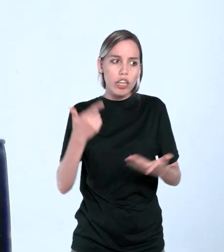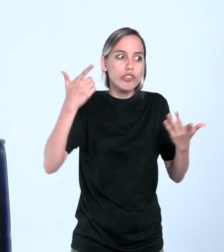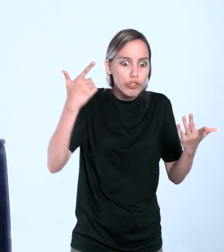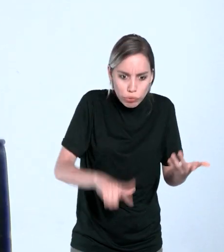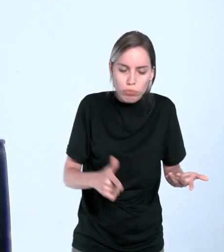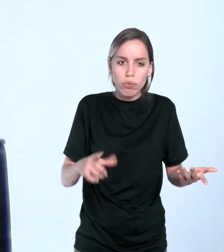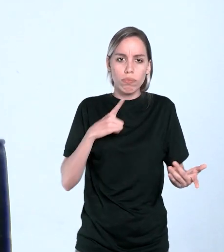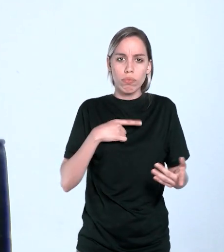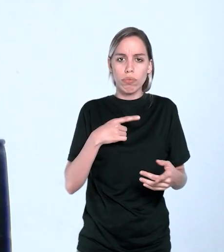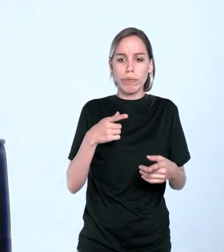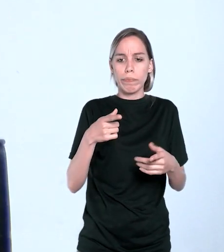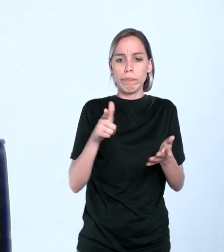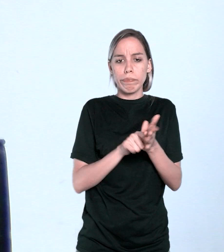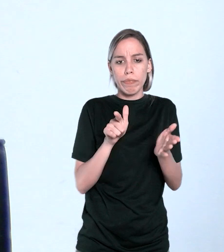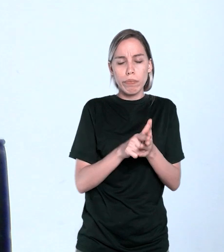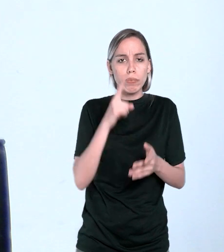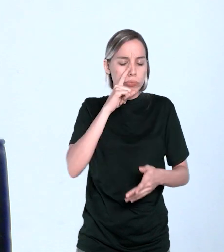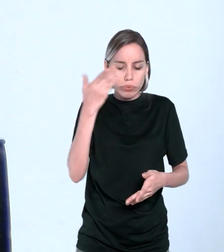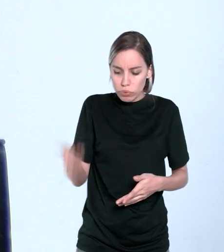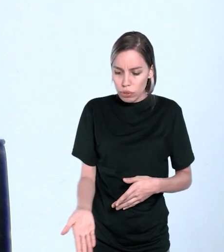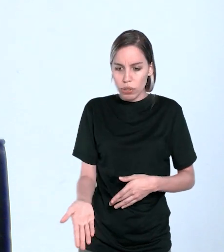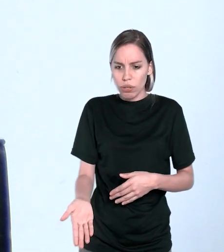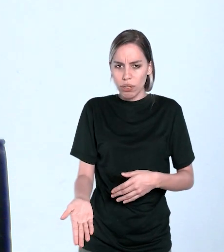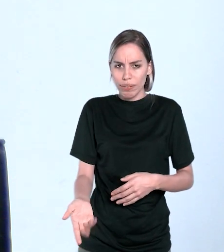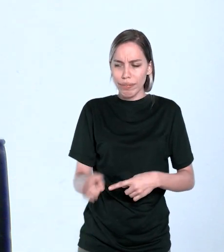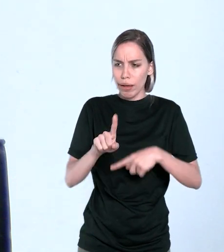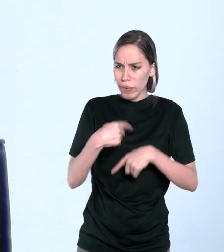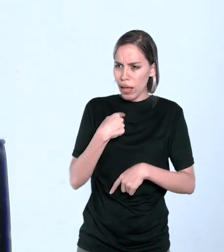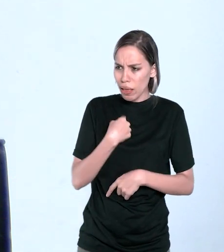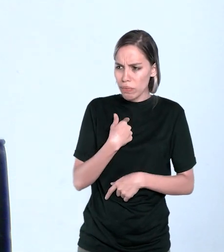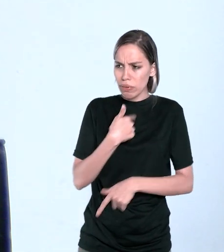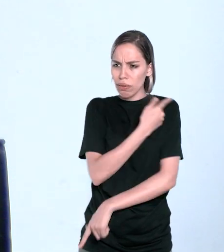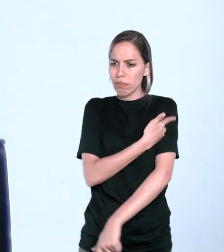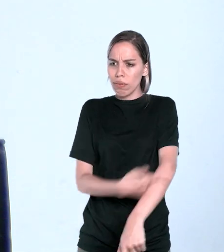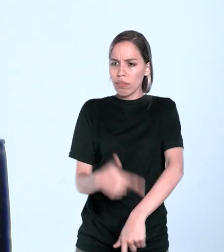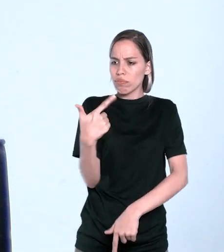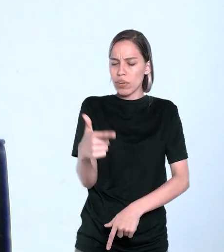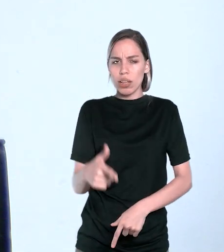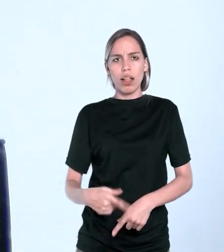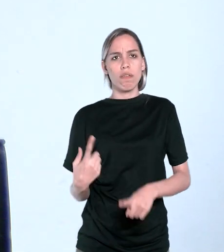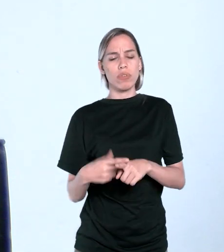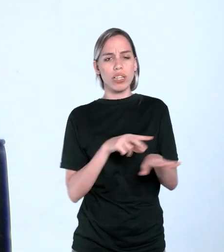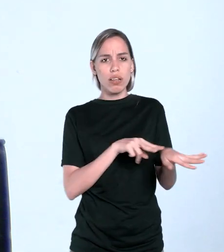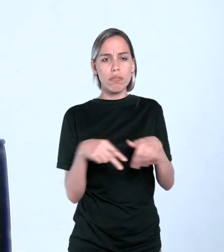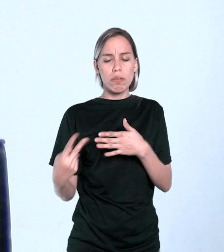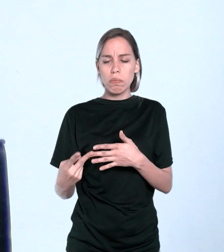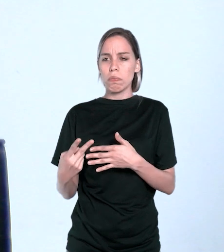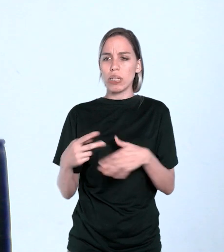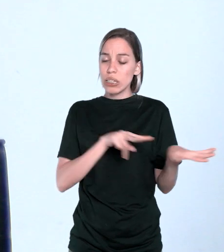faria escândalo, mas depois sou eu a sem educação. Como na semana passada, quando comprei um pacote de